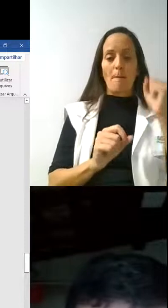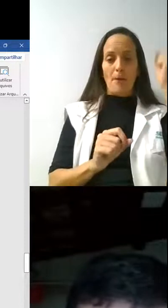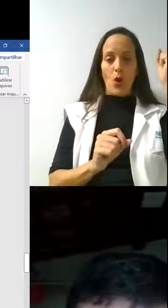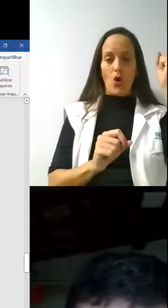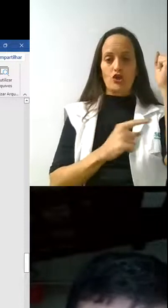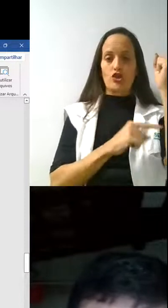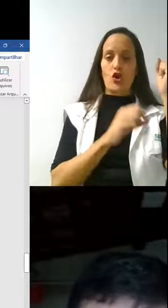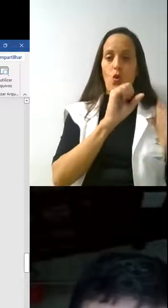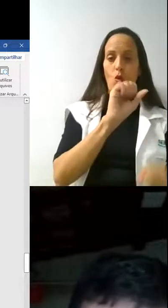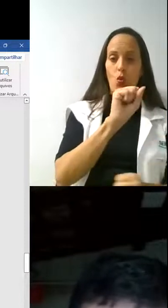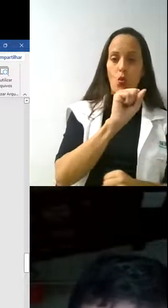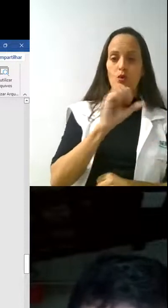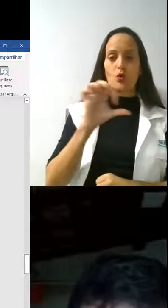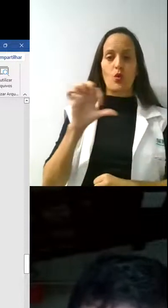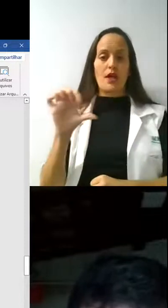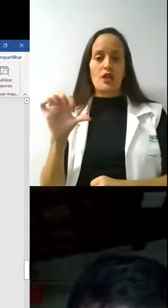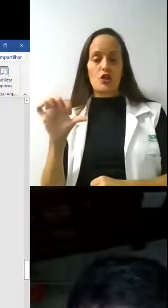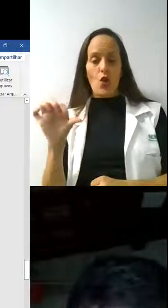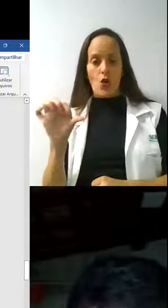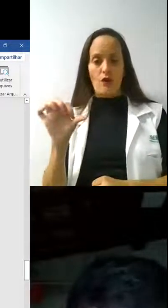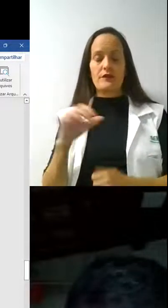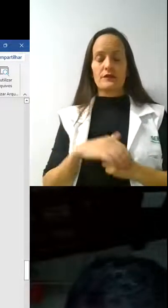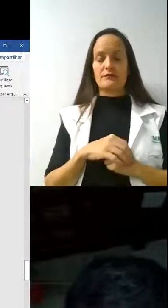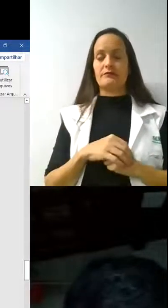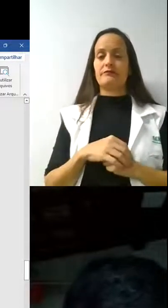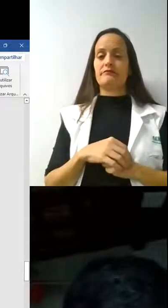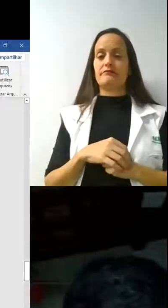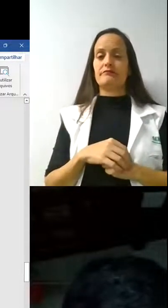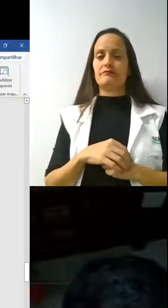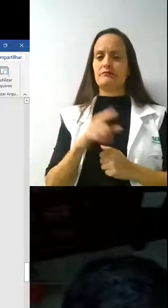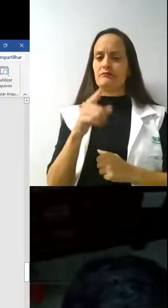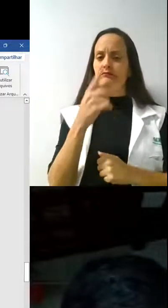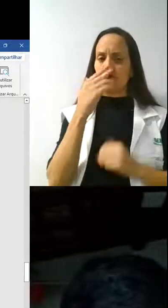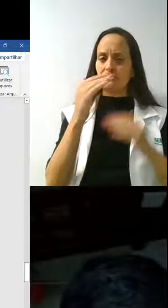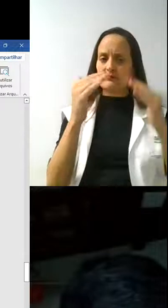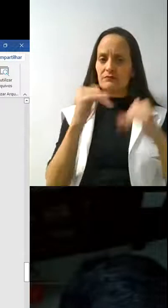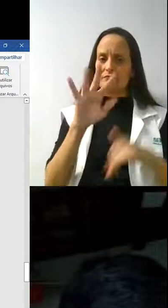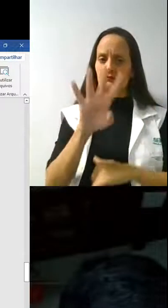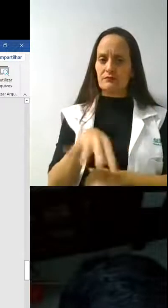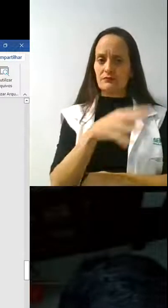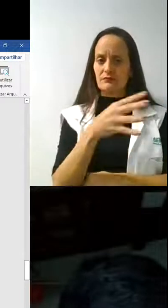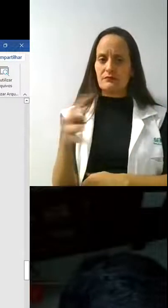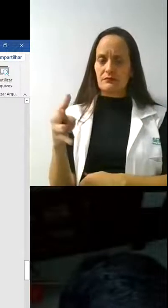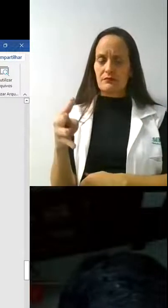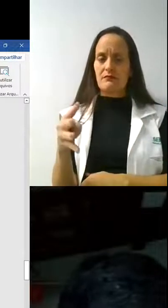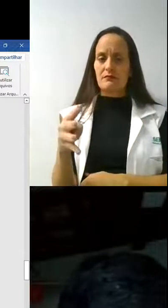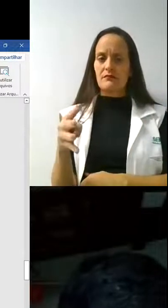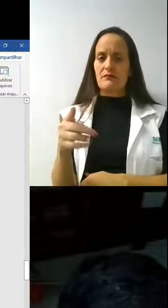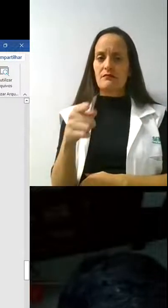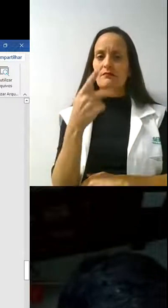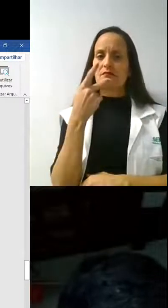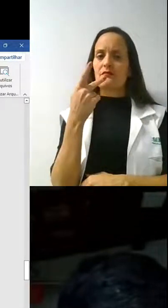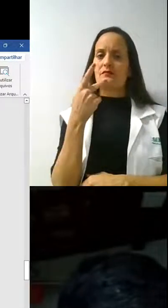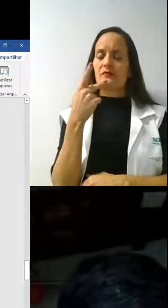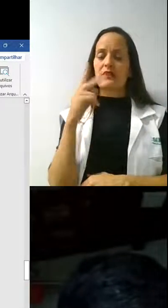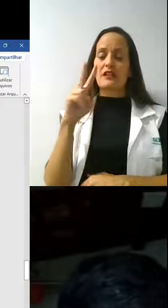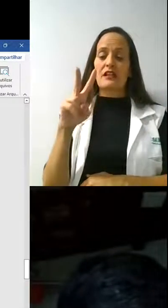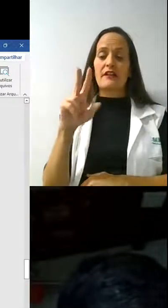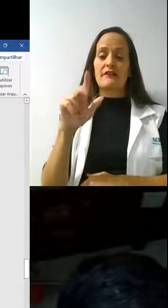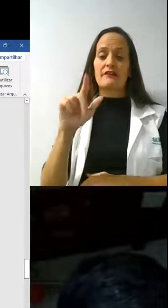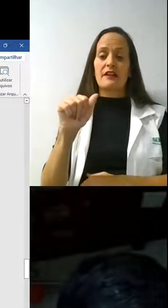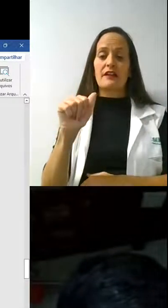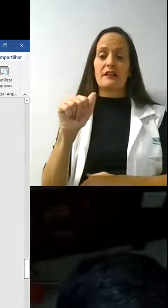40 metros. Ou seja, essa primeira tabela aqui, né, o valor que a gente precisa